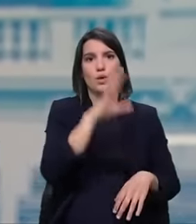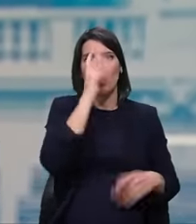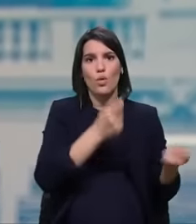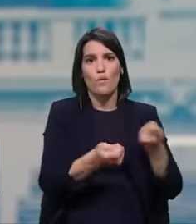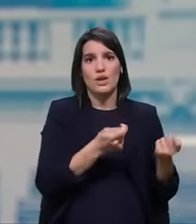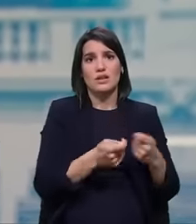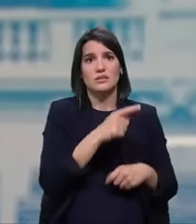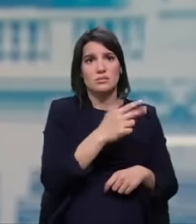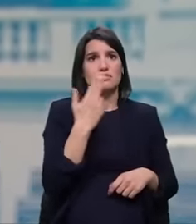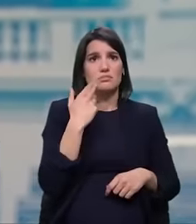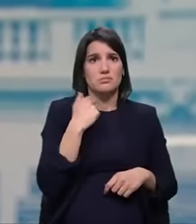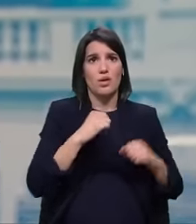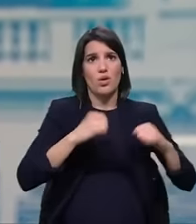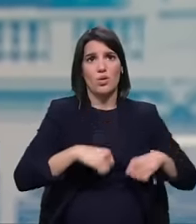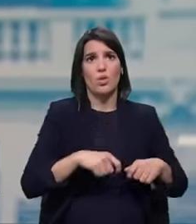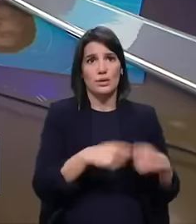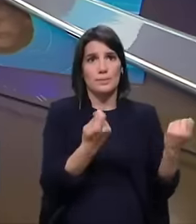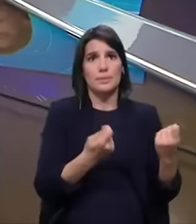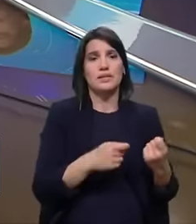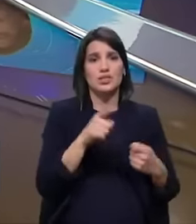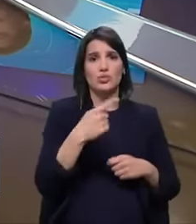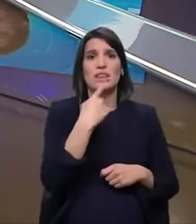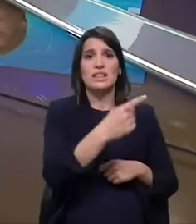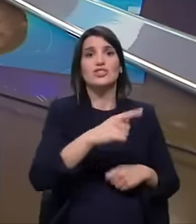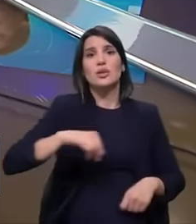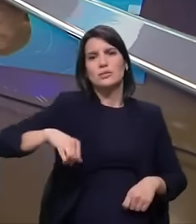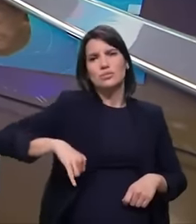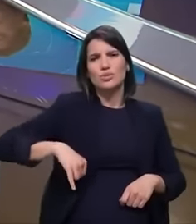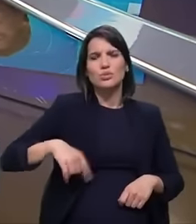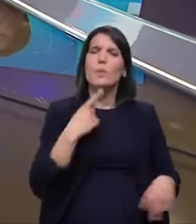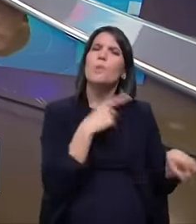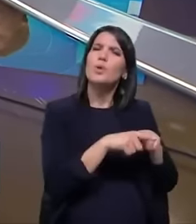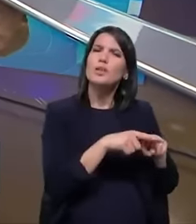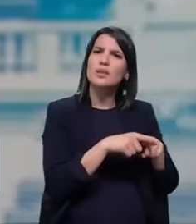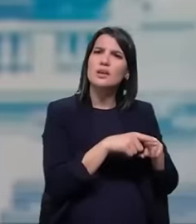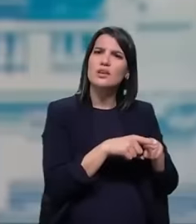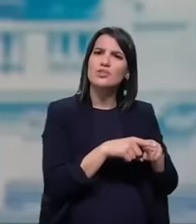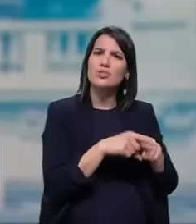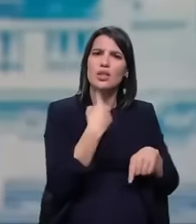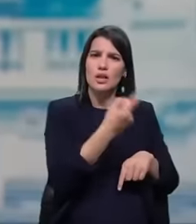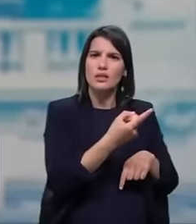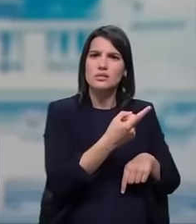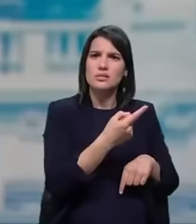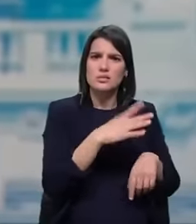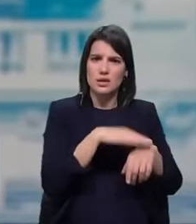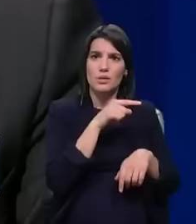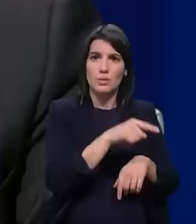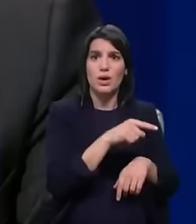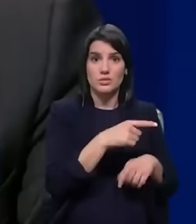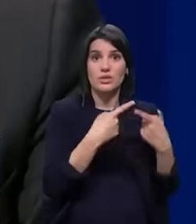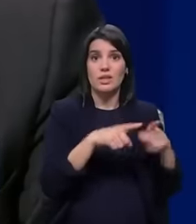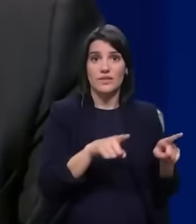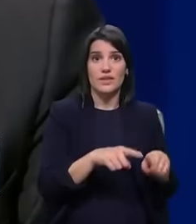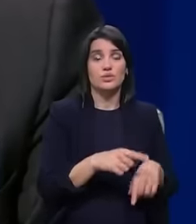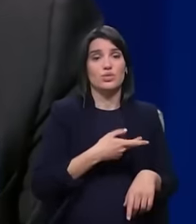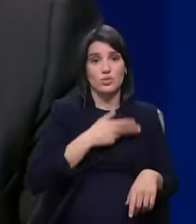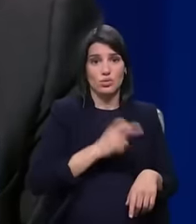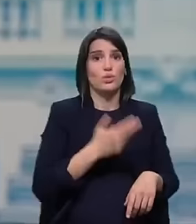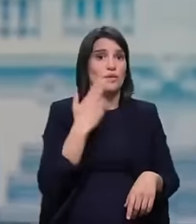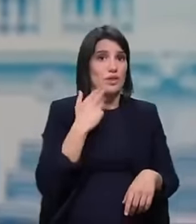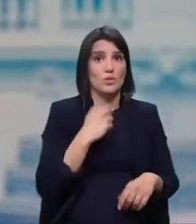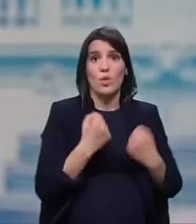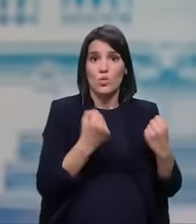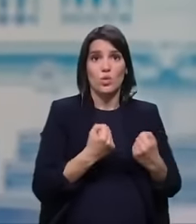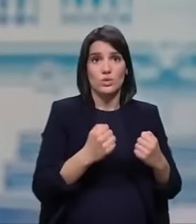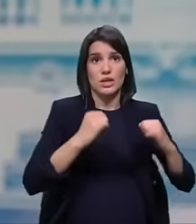que está o Dr. Ventura de fazer um acordo com partidos a quem anda a chamar prostitutas políticas. Vocês estão em 4%, e, portanto, nós estamos em 20%. E a razão pela qual o Dr. Ventura nunca conseguirá fazer um